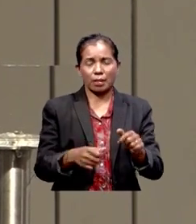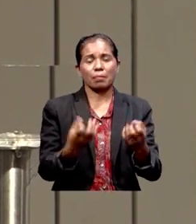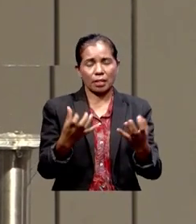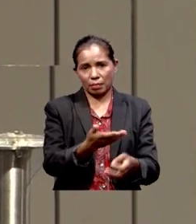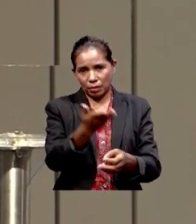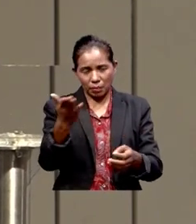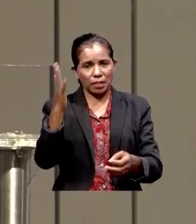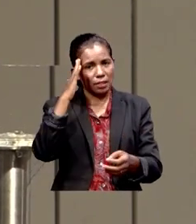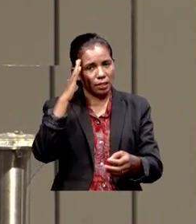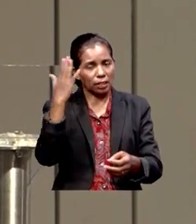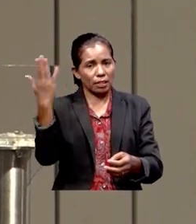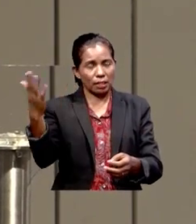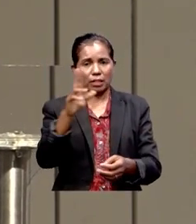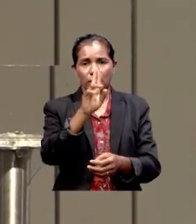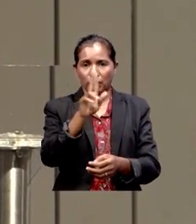em Inglaterra,